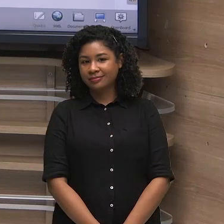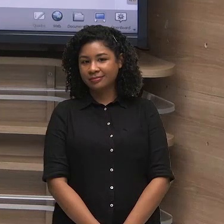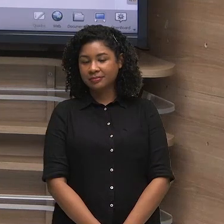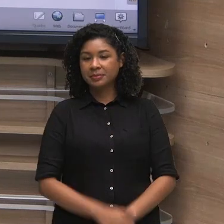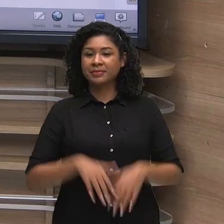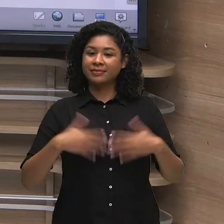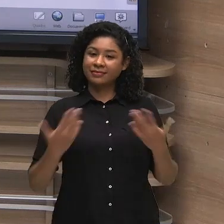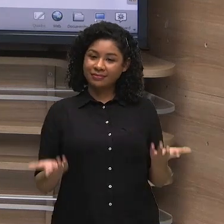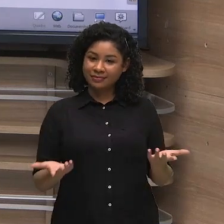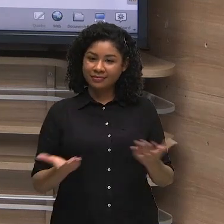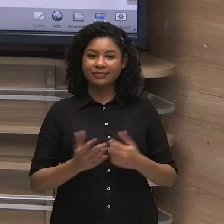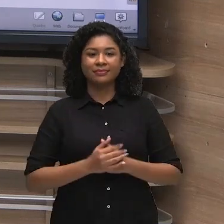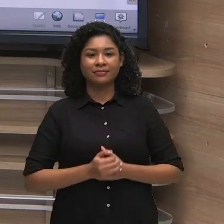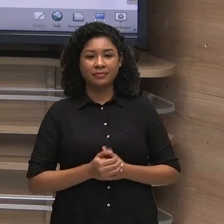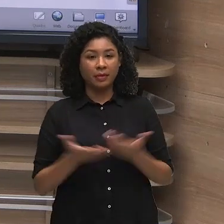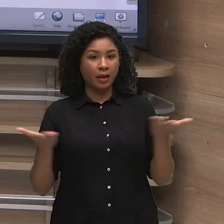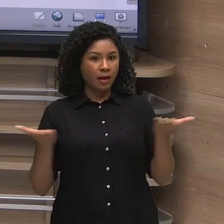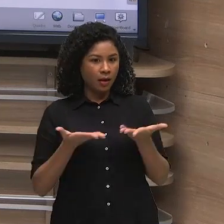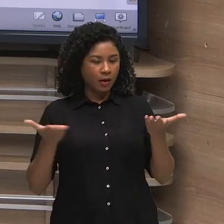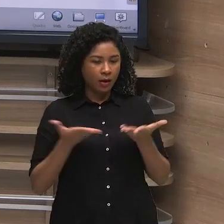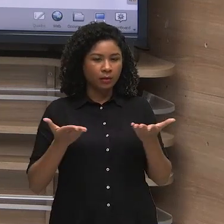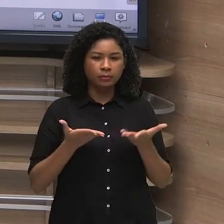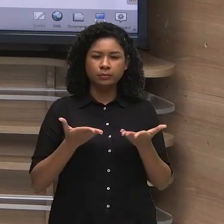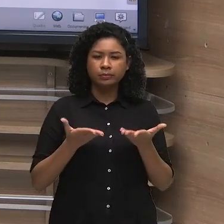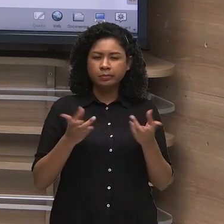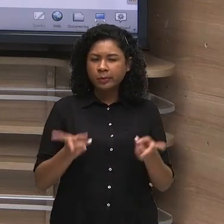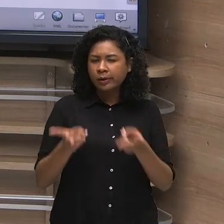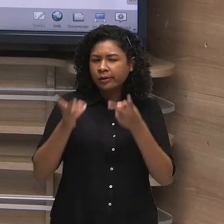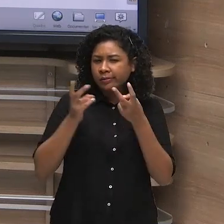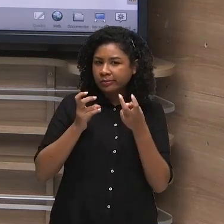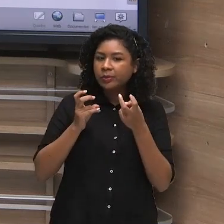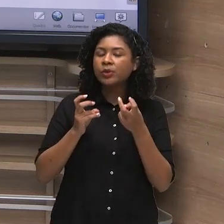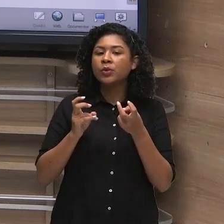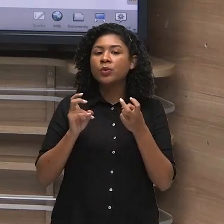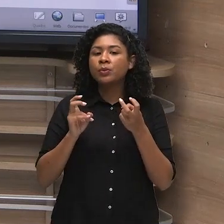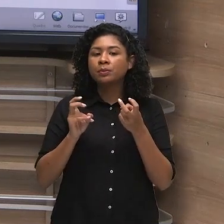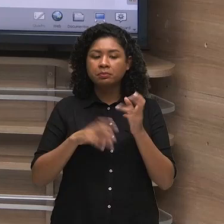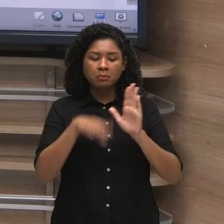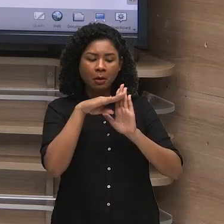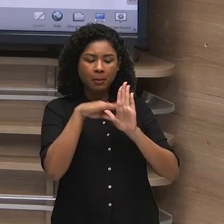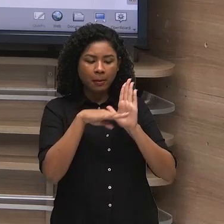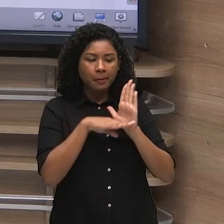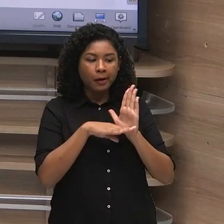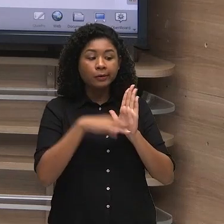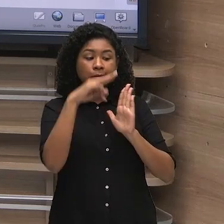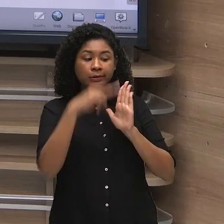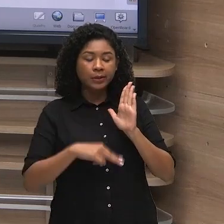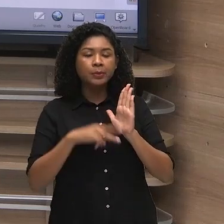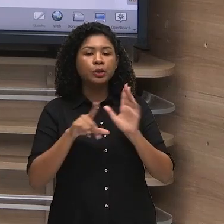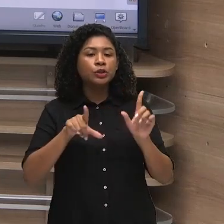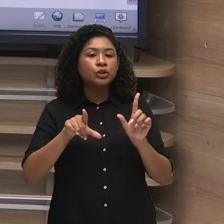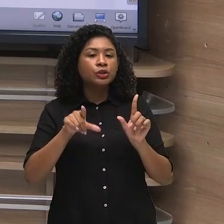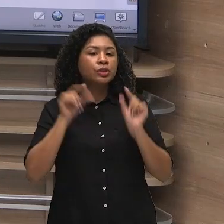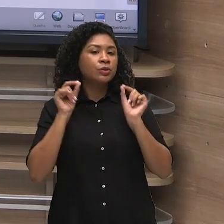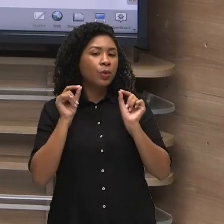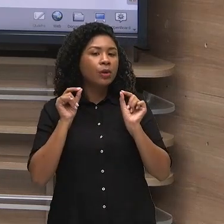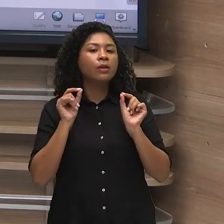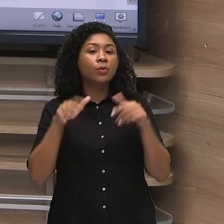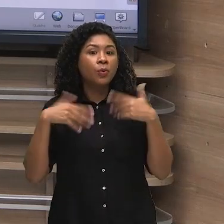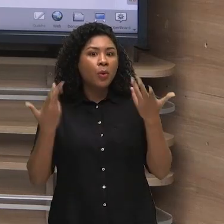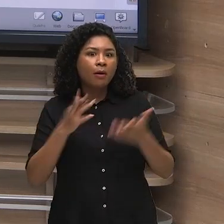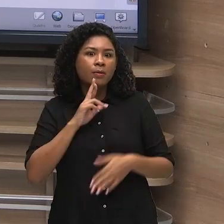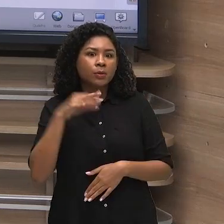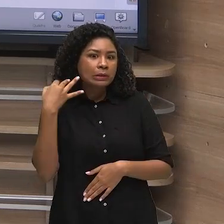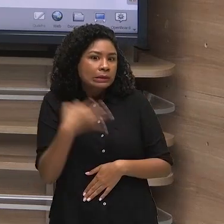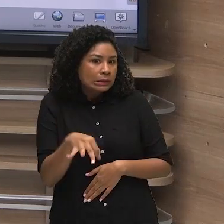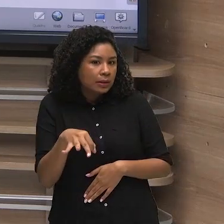Então, gente, agora vamos observar qual era a adequada questão a ser marcada na primeira questão. Nós tínhamos um texto base, que era